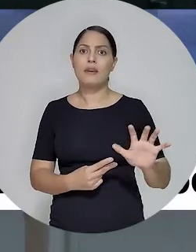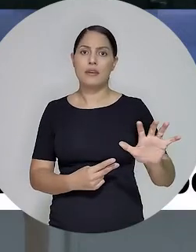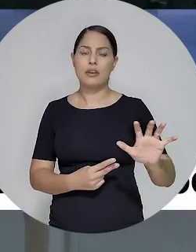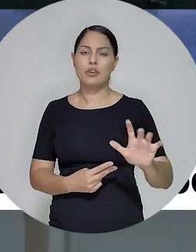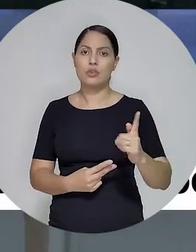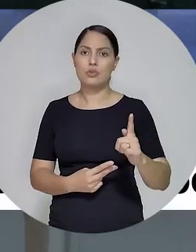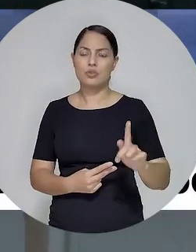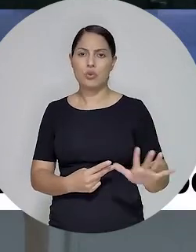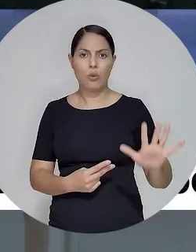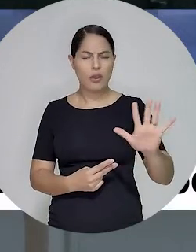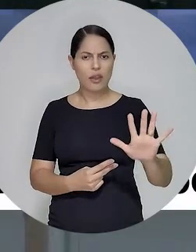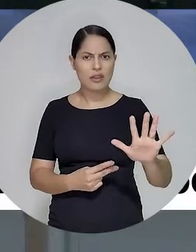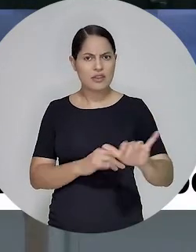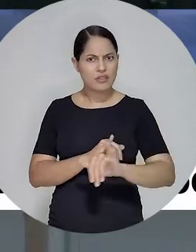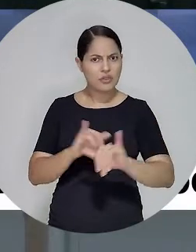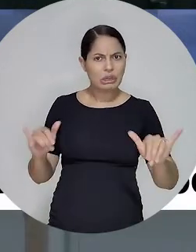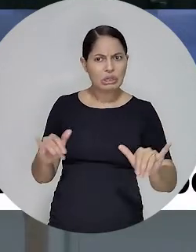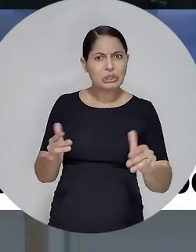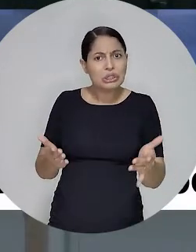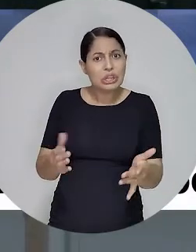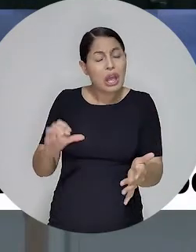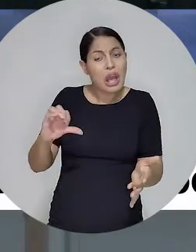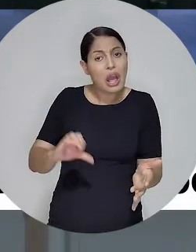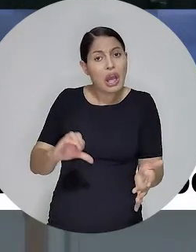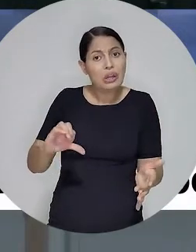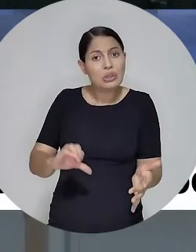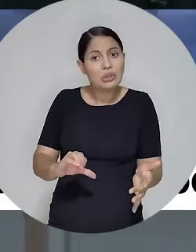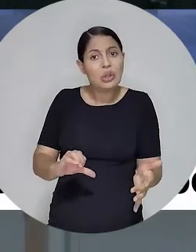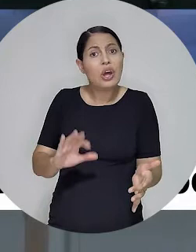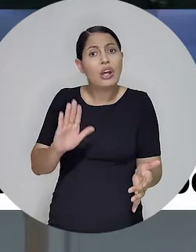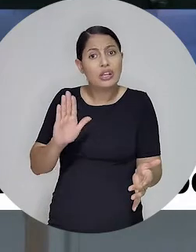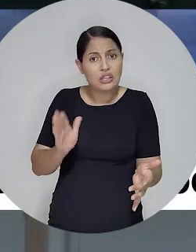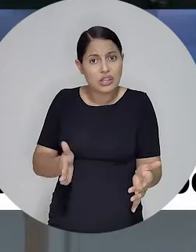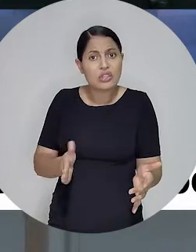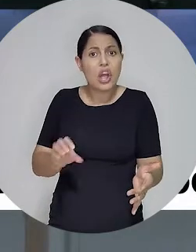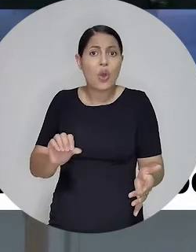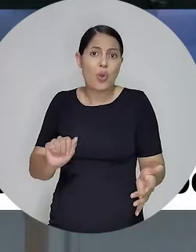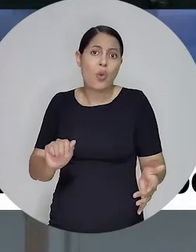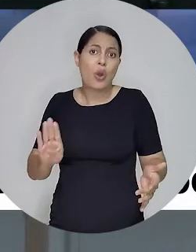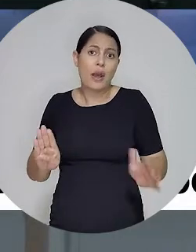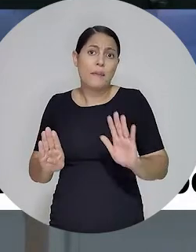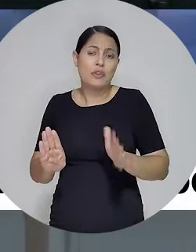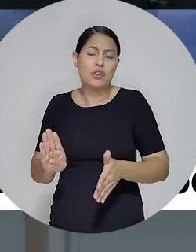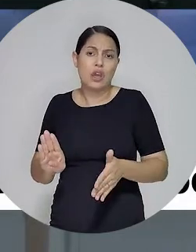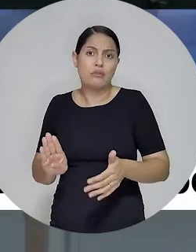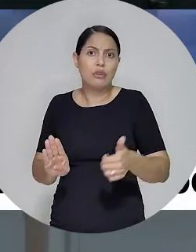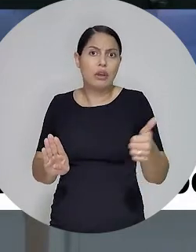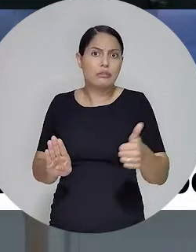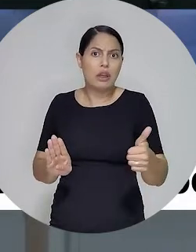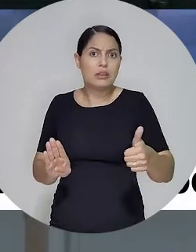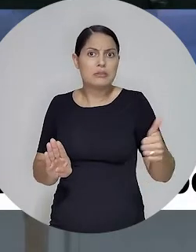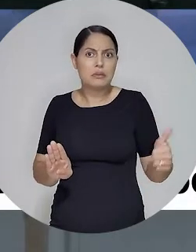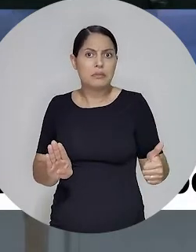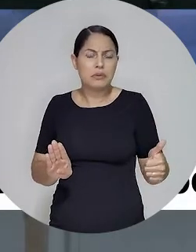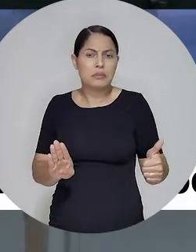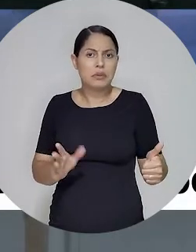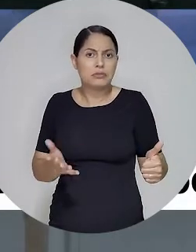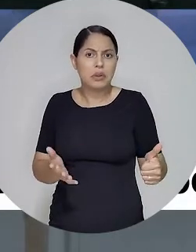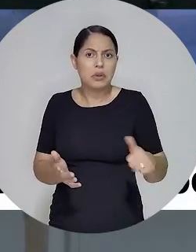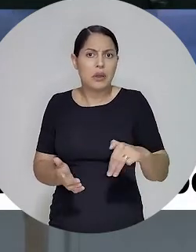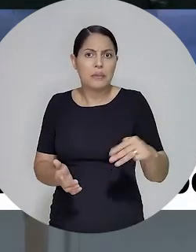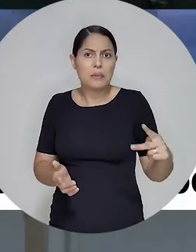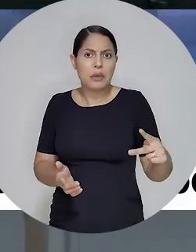instituição, que é o Ministério Público de Goiás, sob o argumento de que, uma vez que a 9ª vaga havia sido da OAB,